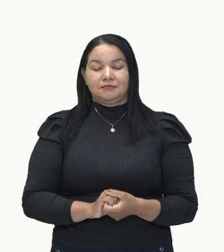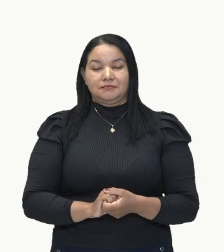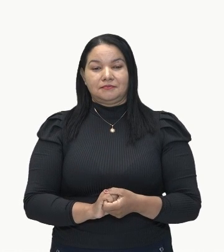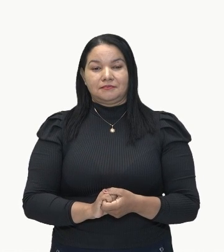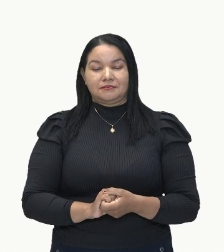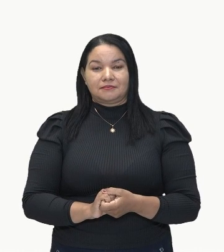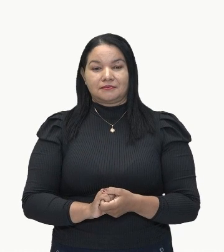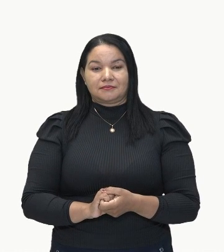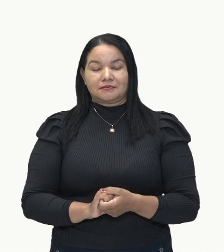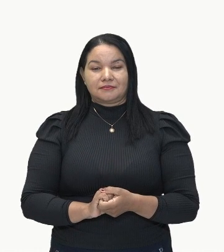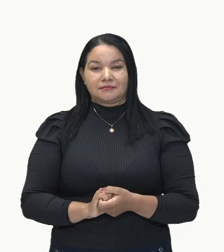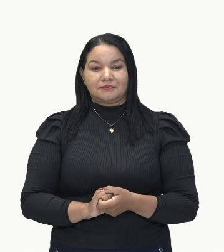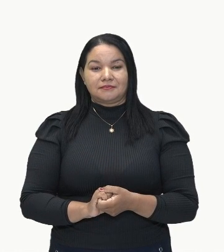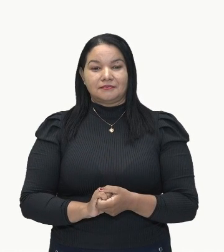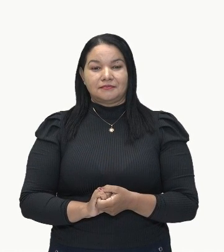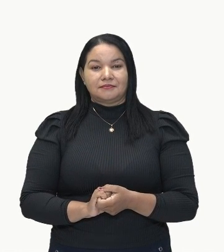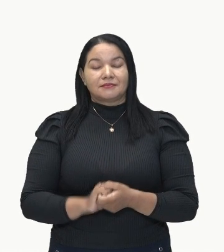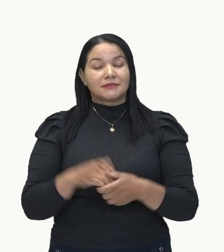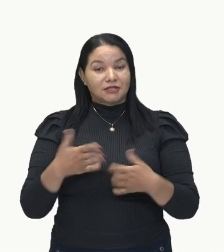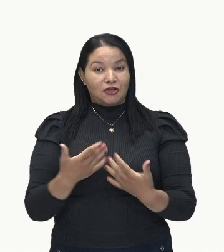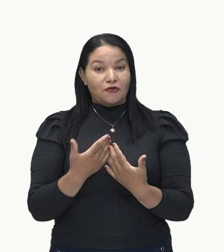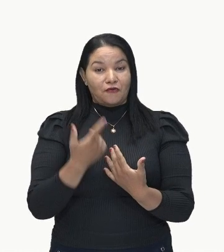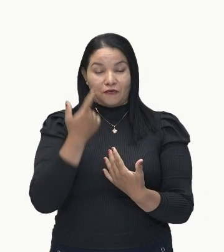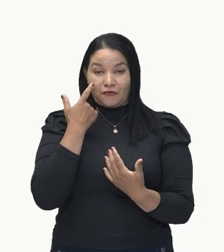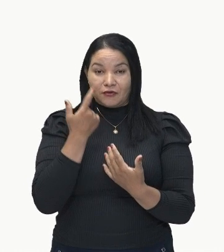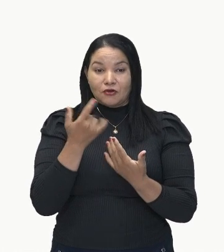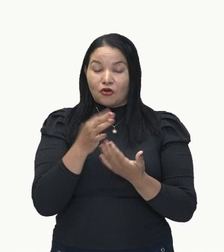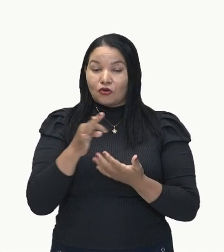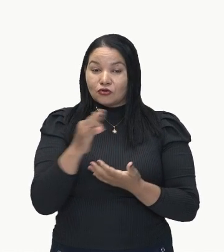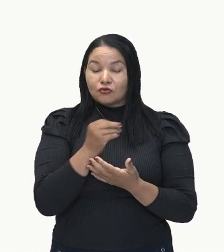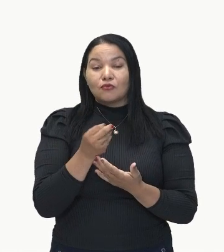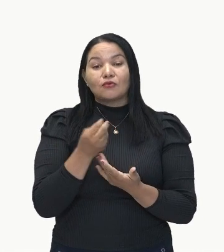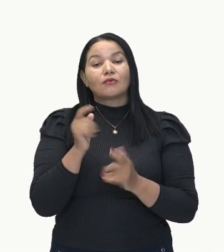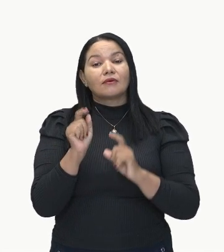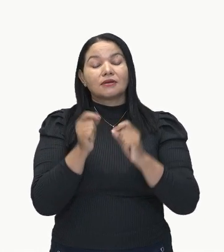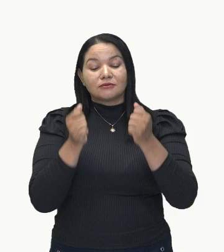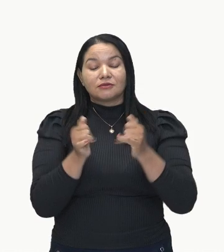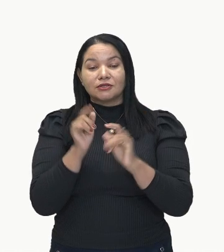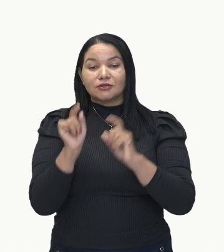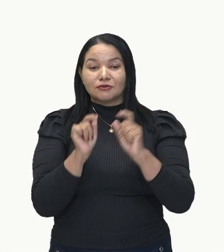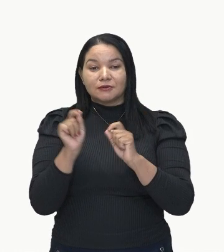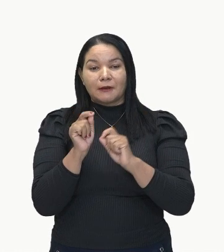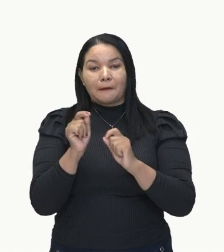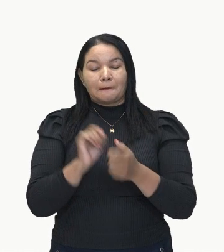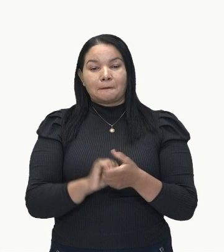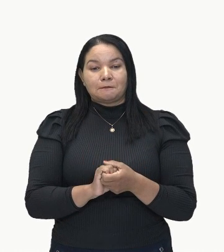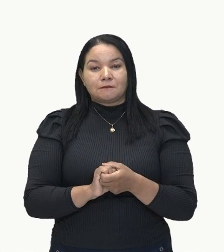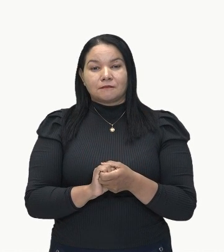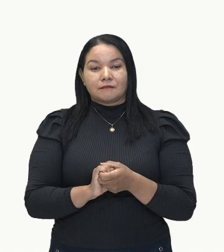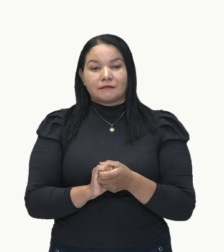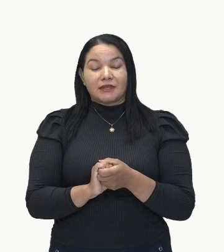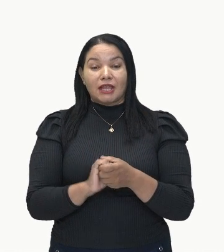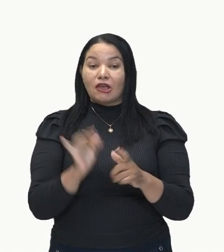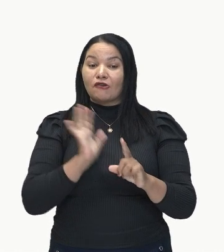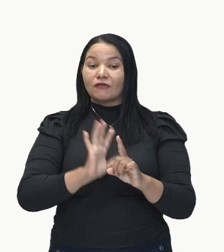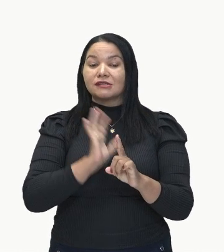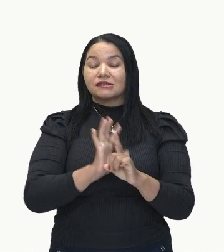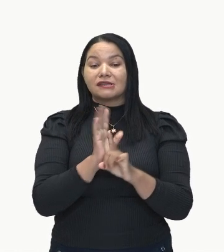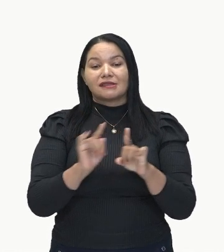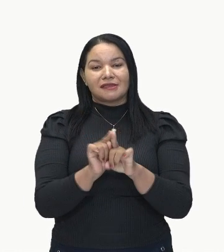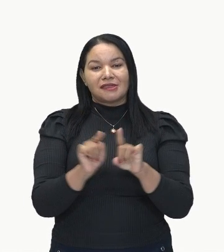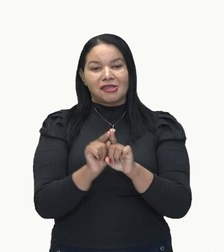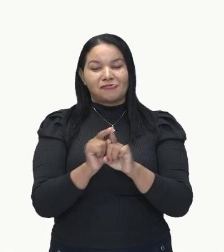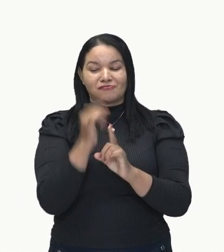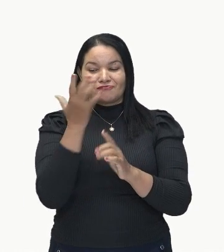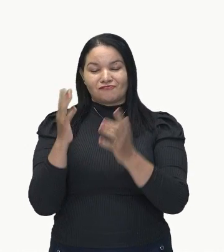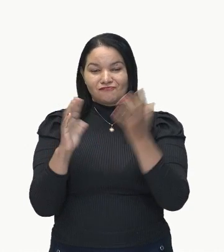de montanha, ok? Agora, tudo isso, gente, ele acaba influenciando nas